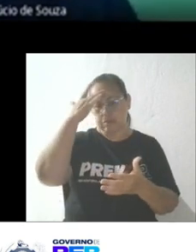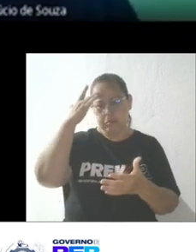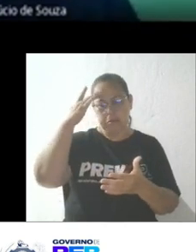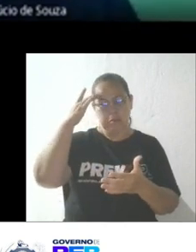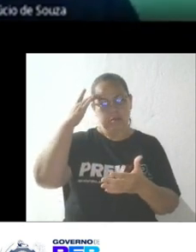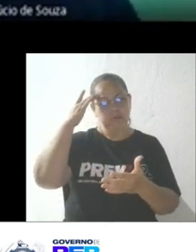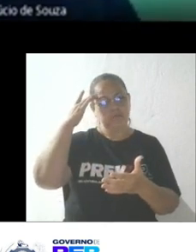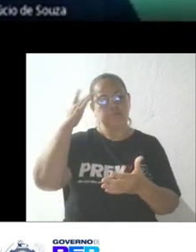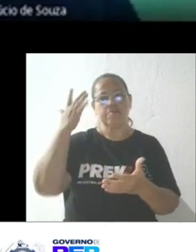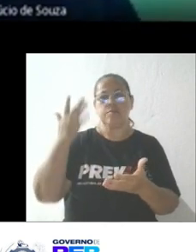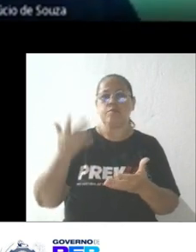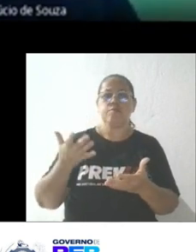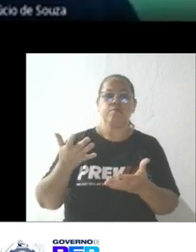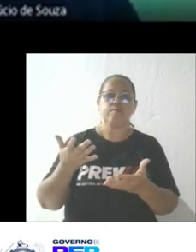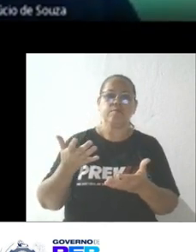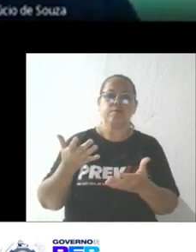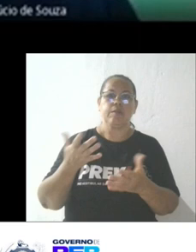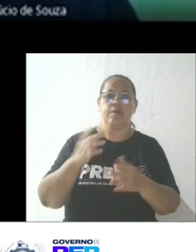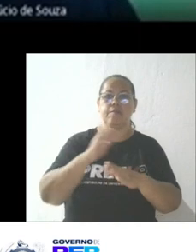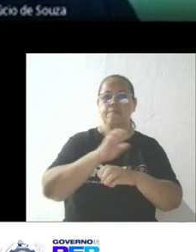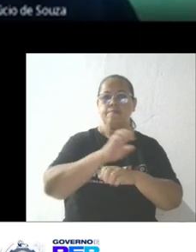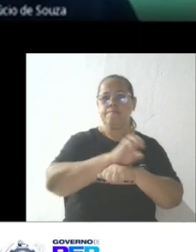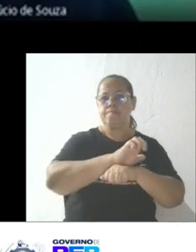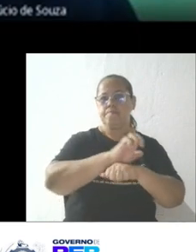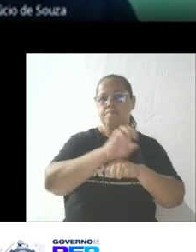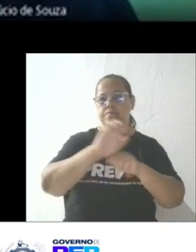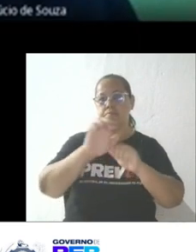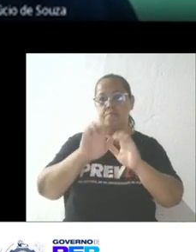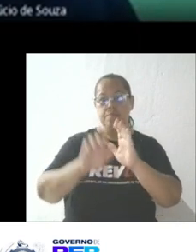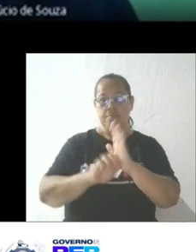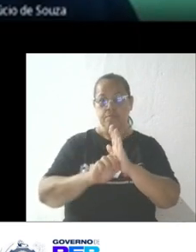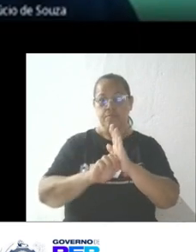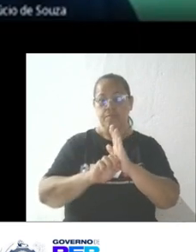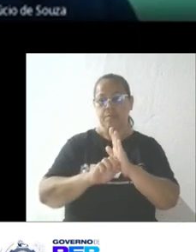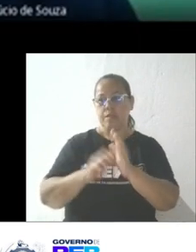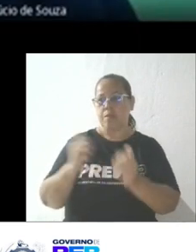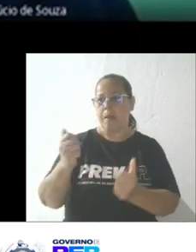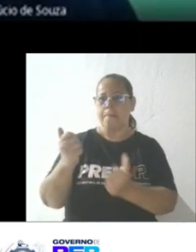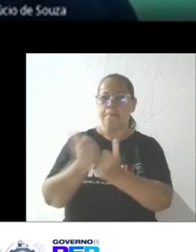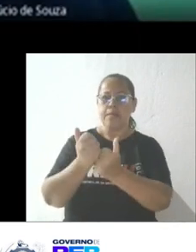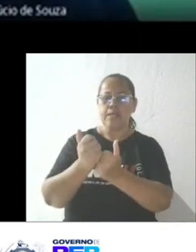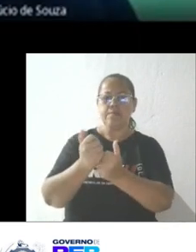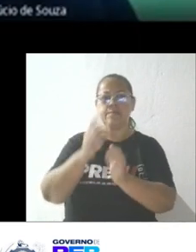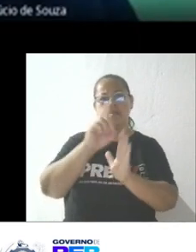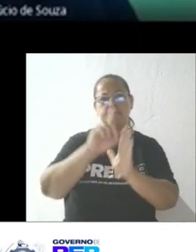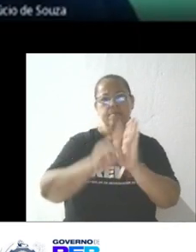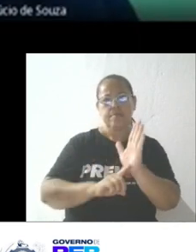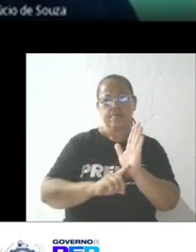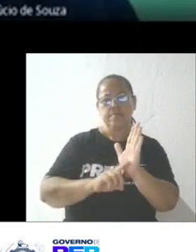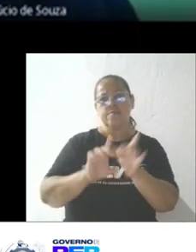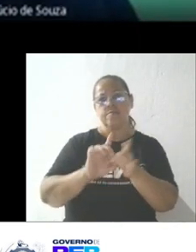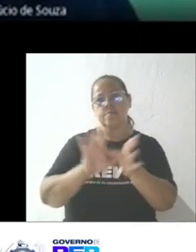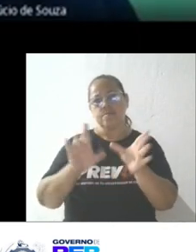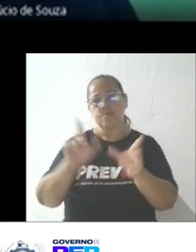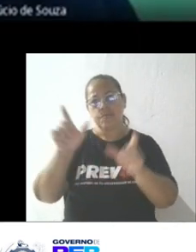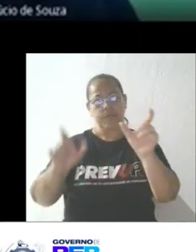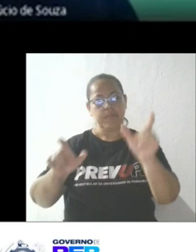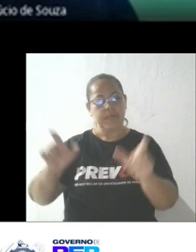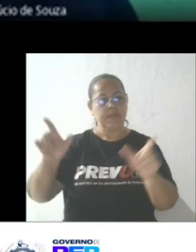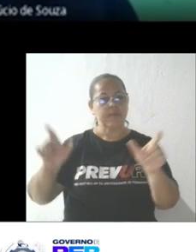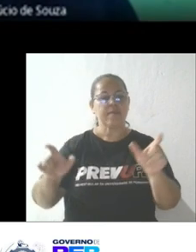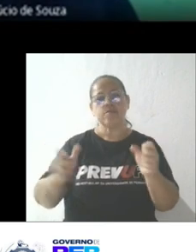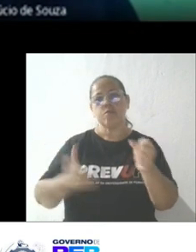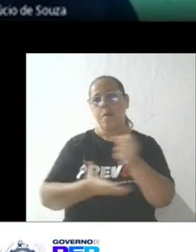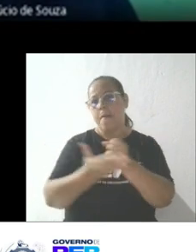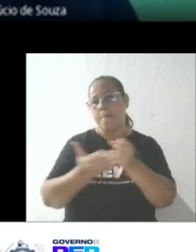esquerda ao apoiar os direitos e garantias do cidadão e a liberdade política representam as bases do Estado